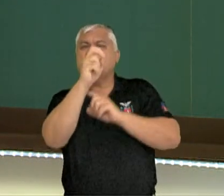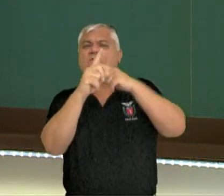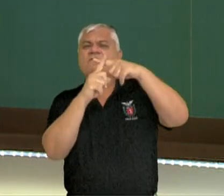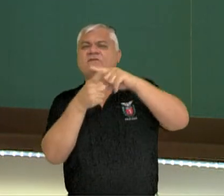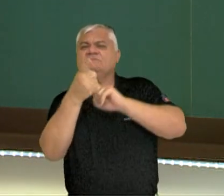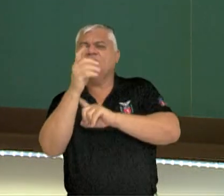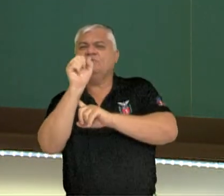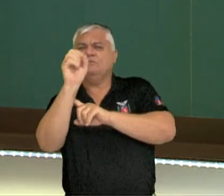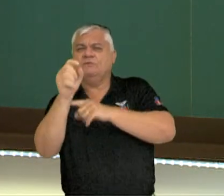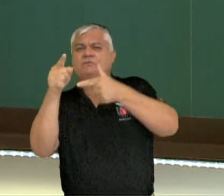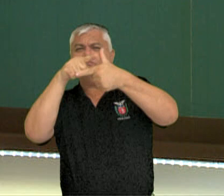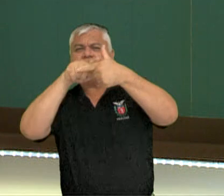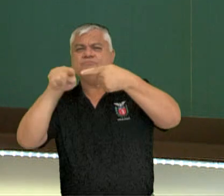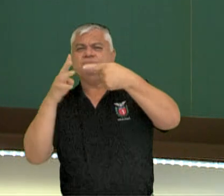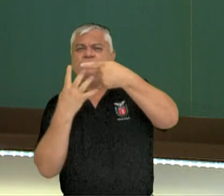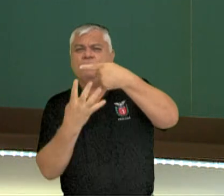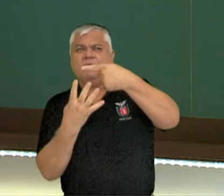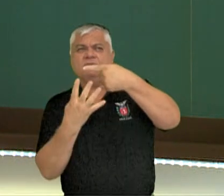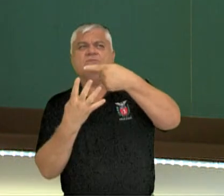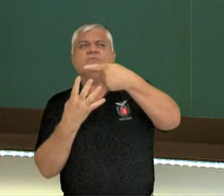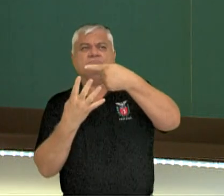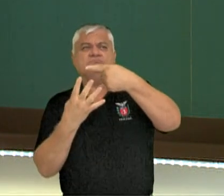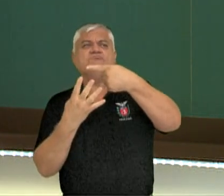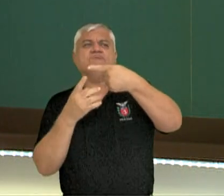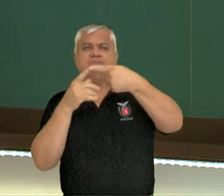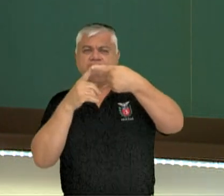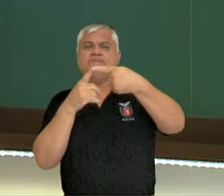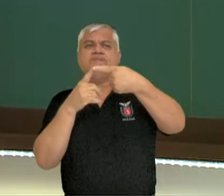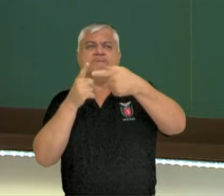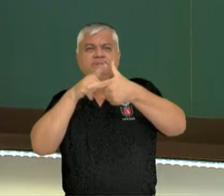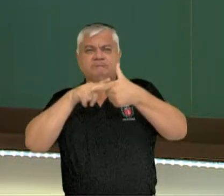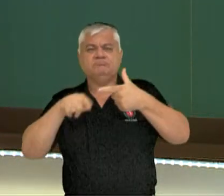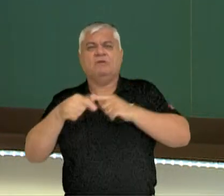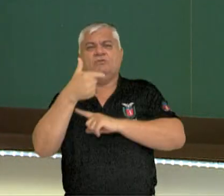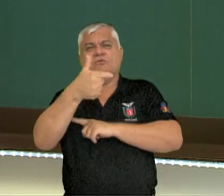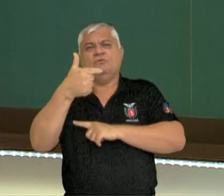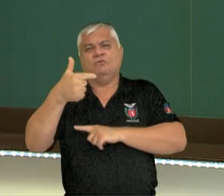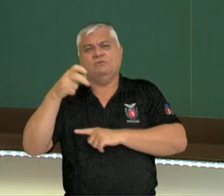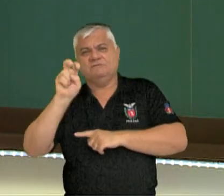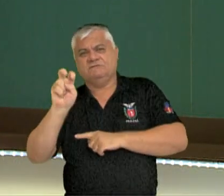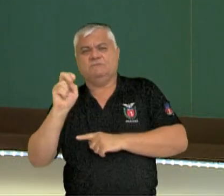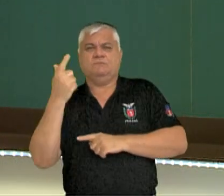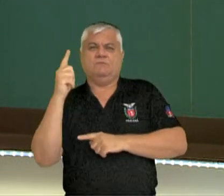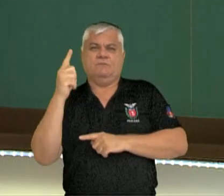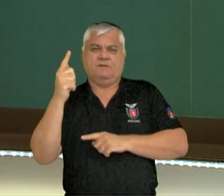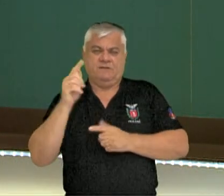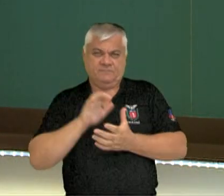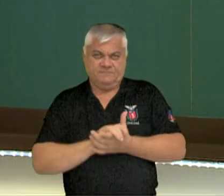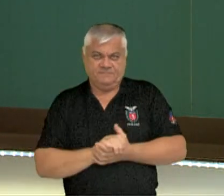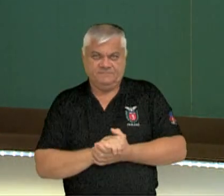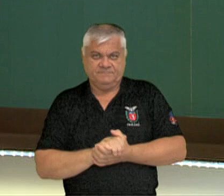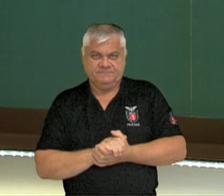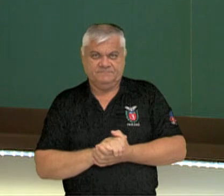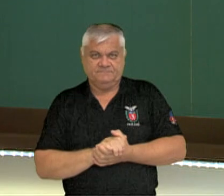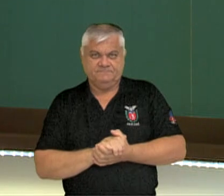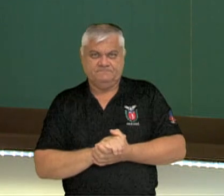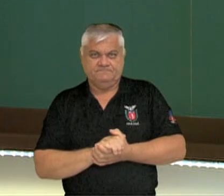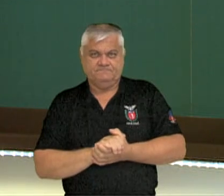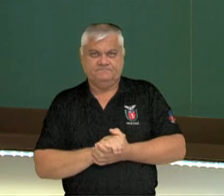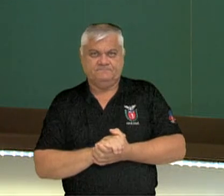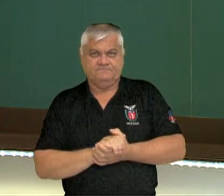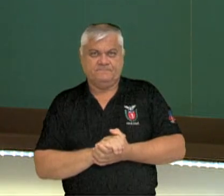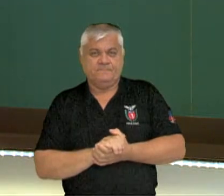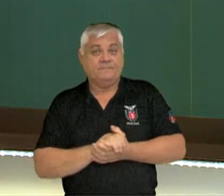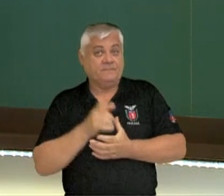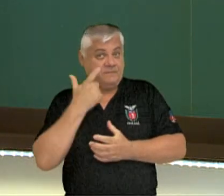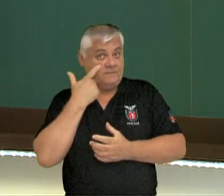vezes 180, 900 dividido por 4, que é igual ao ângulo de 225 graus.